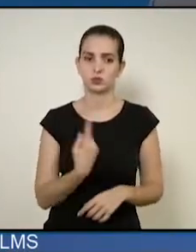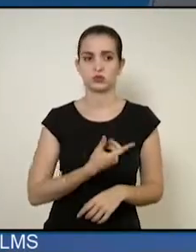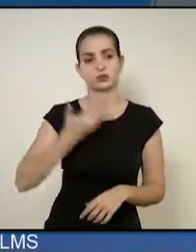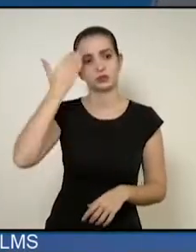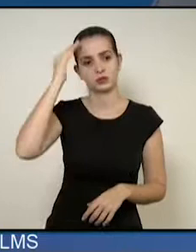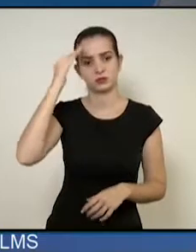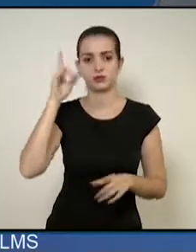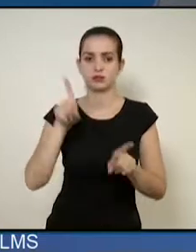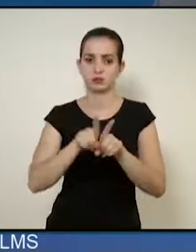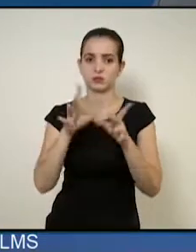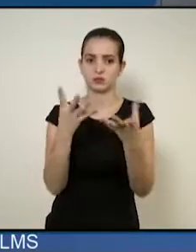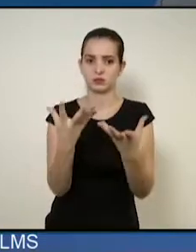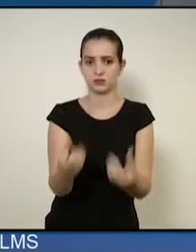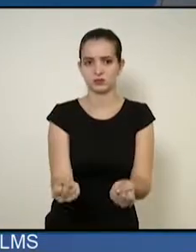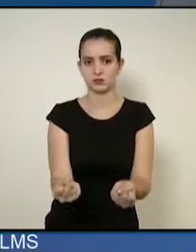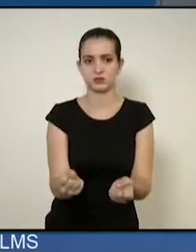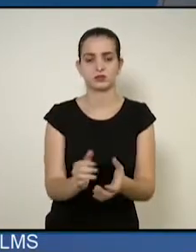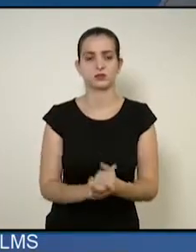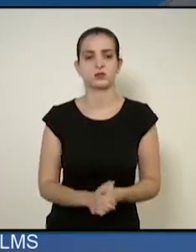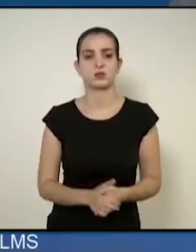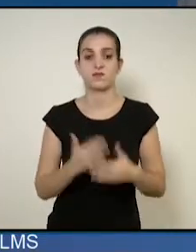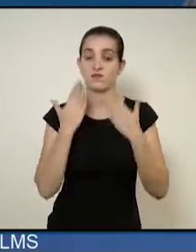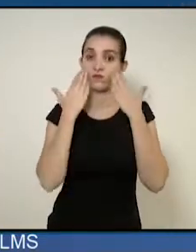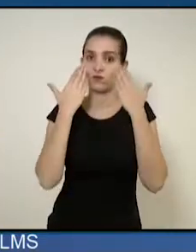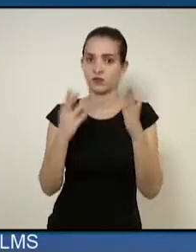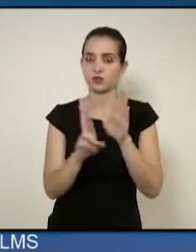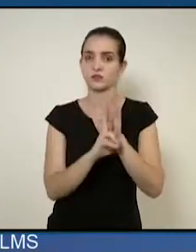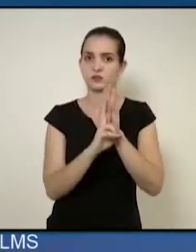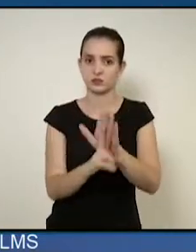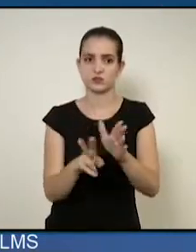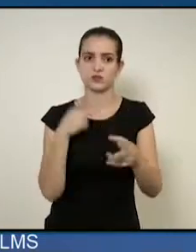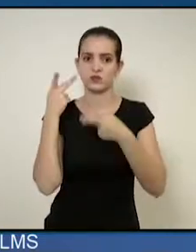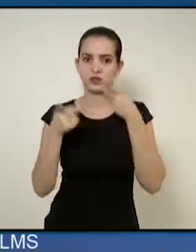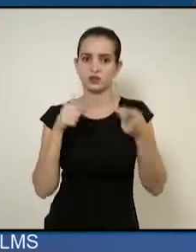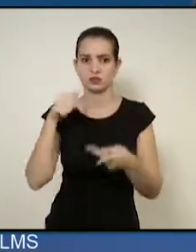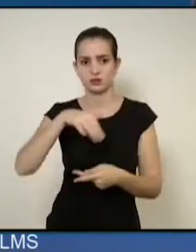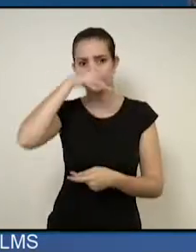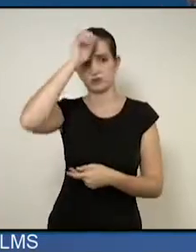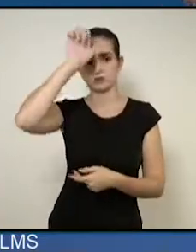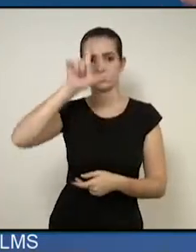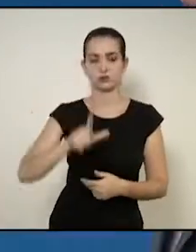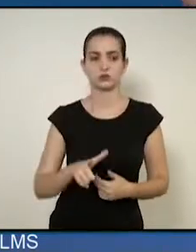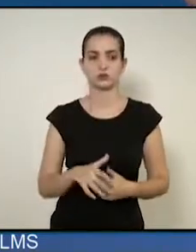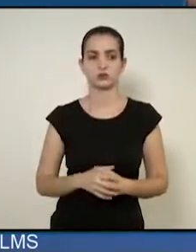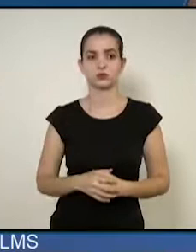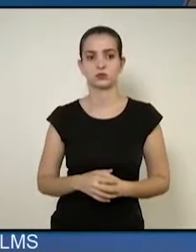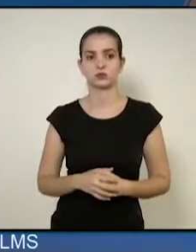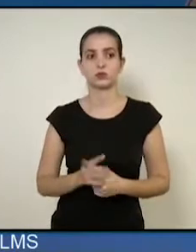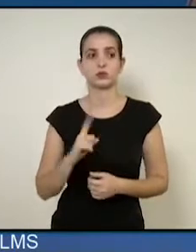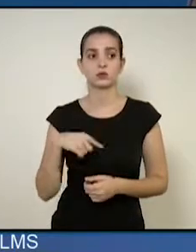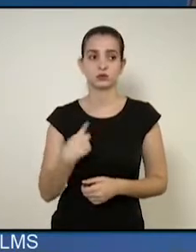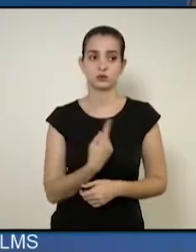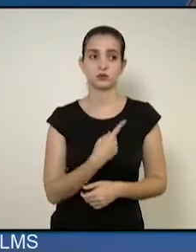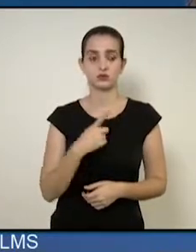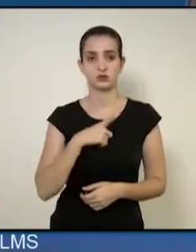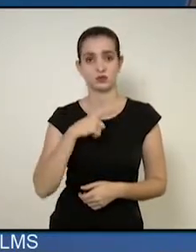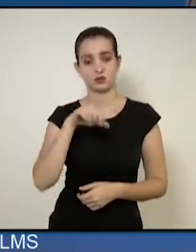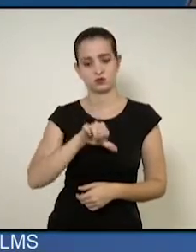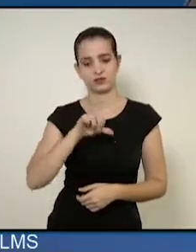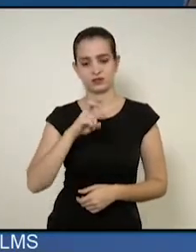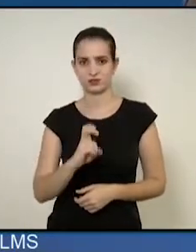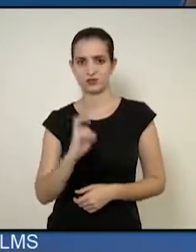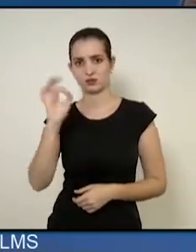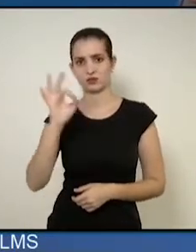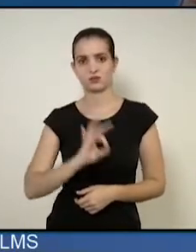e aceitar ver os representantes falar que aqui no Mato Grosso do Sul nós temos 95%